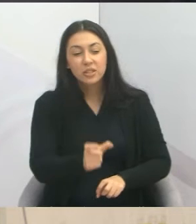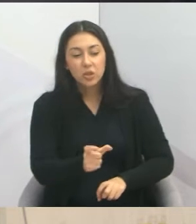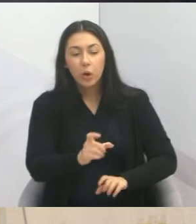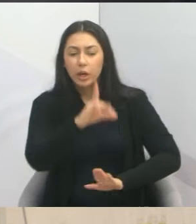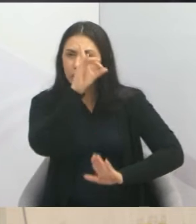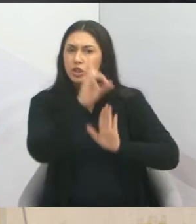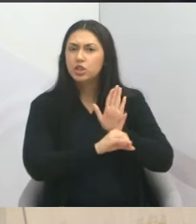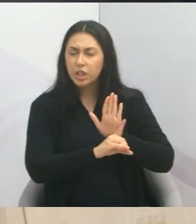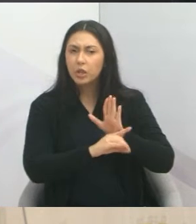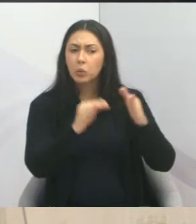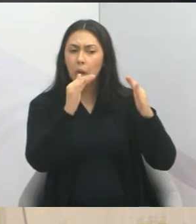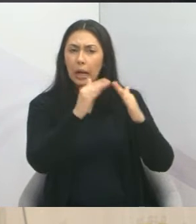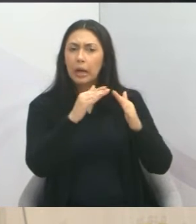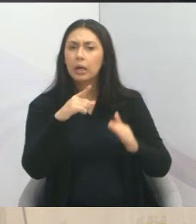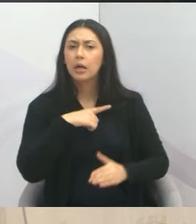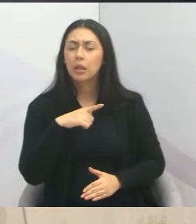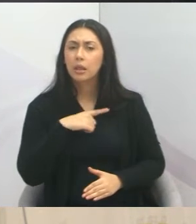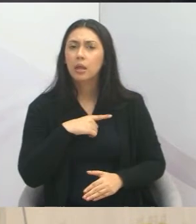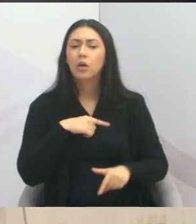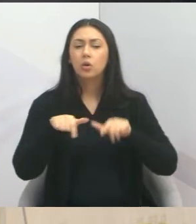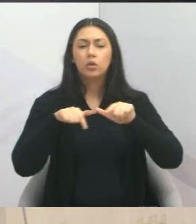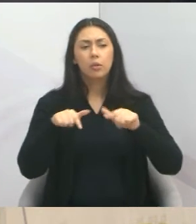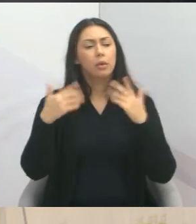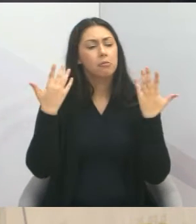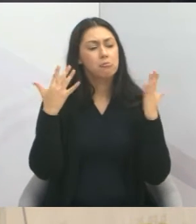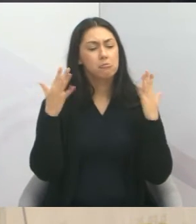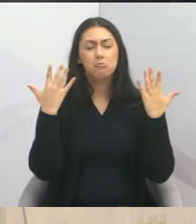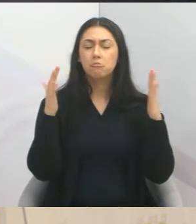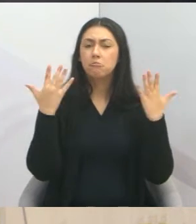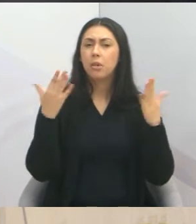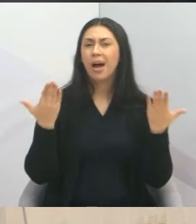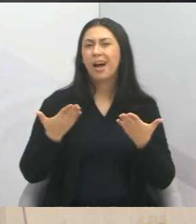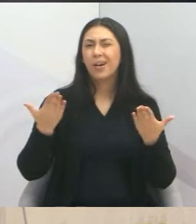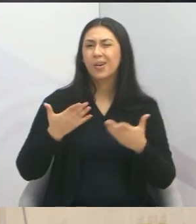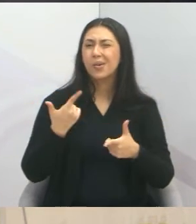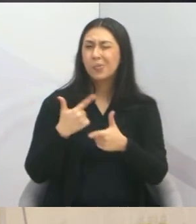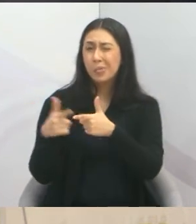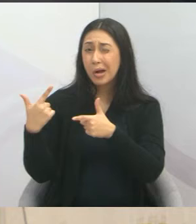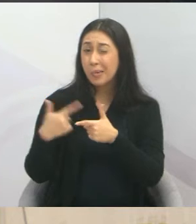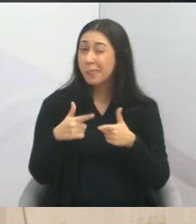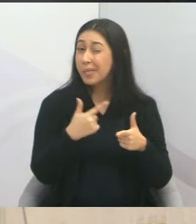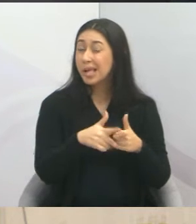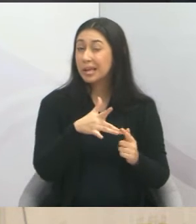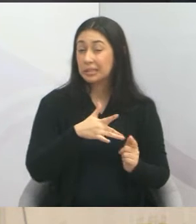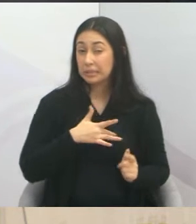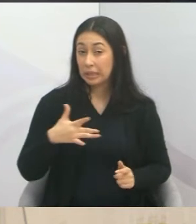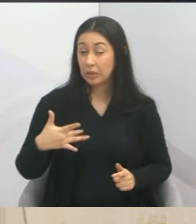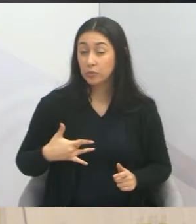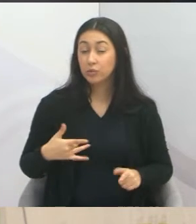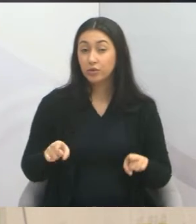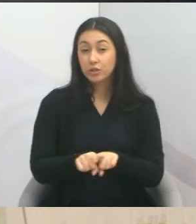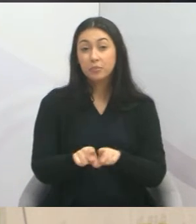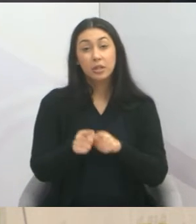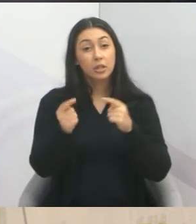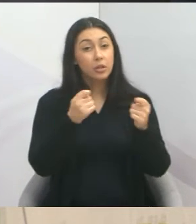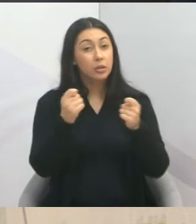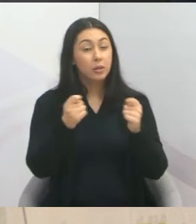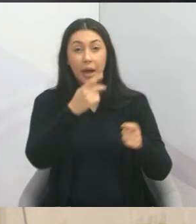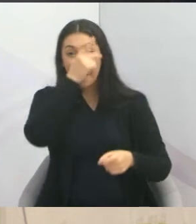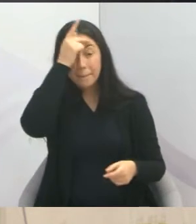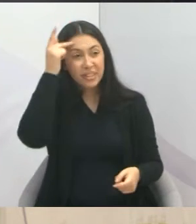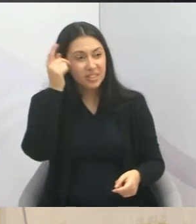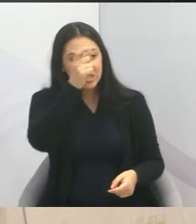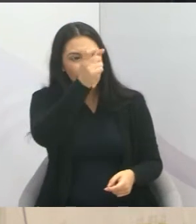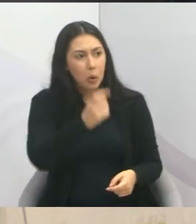o seu trabalho é digno de aplausos nesse momento de crise sanitária Econômica ao garantir que as famílias não sejam